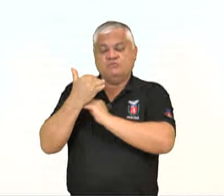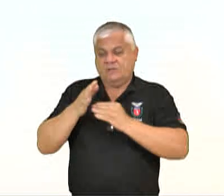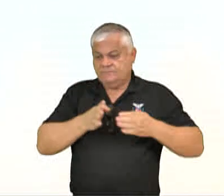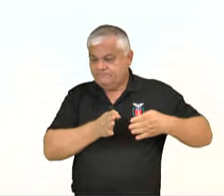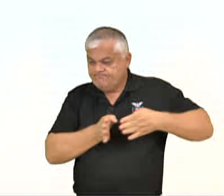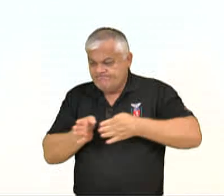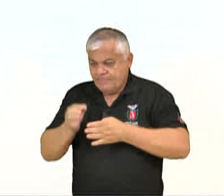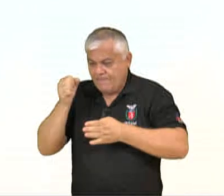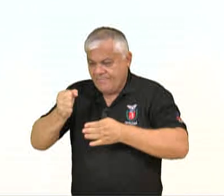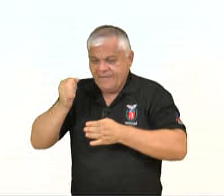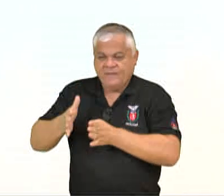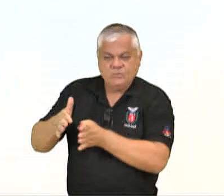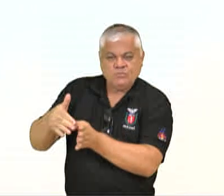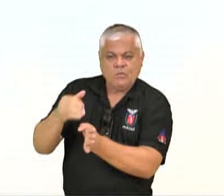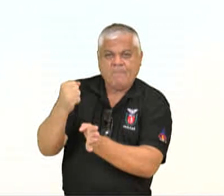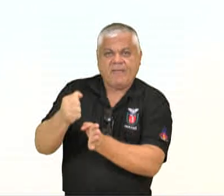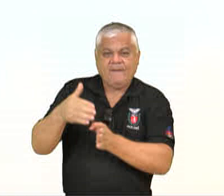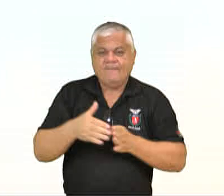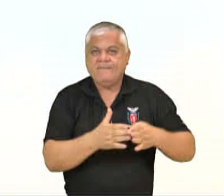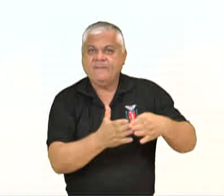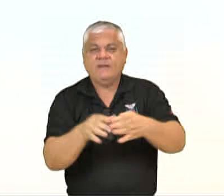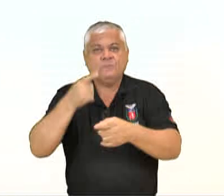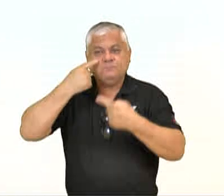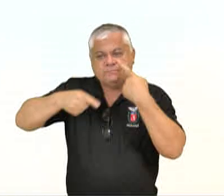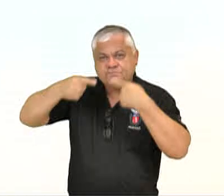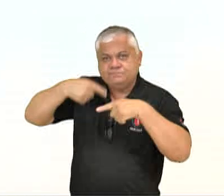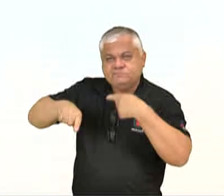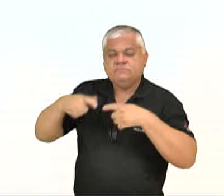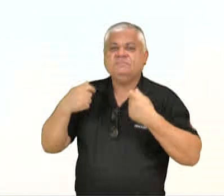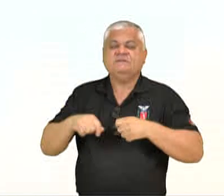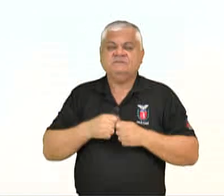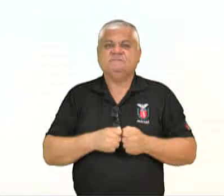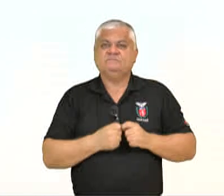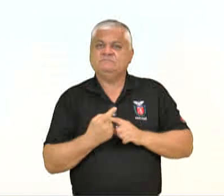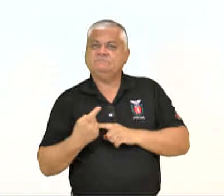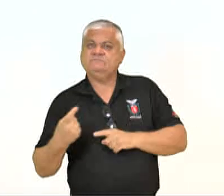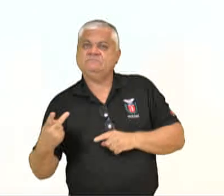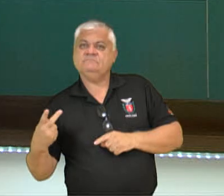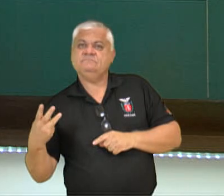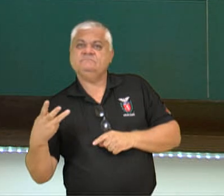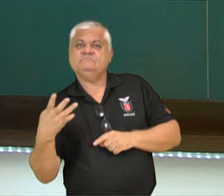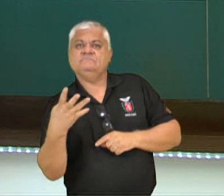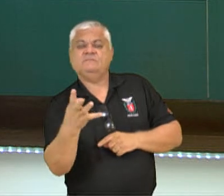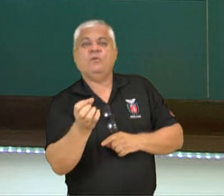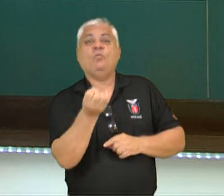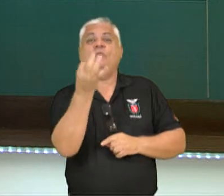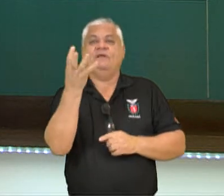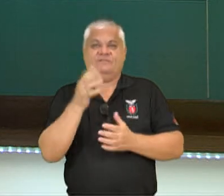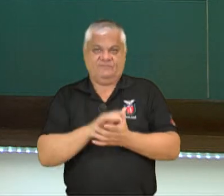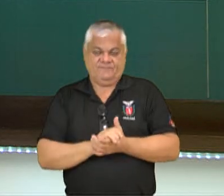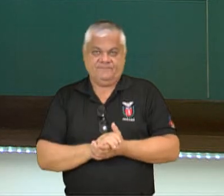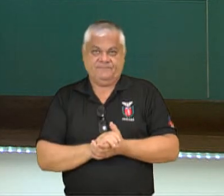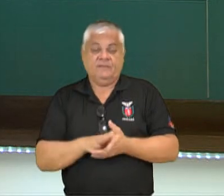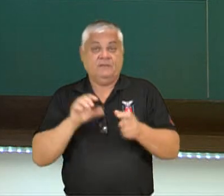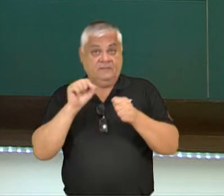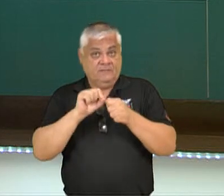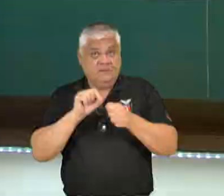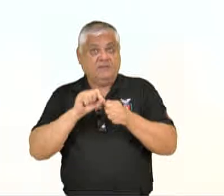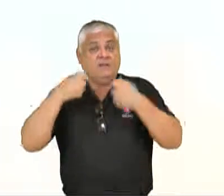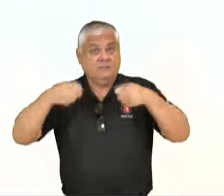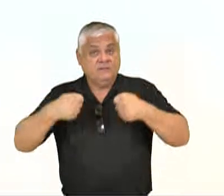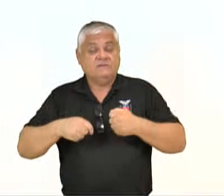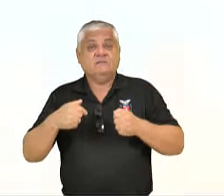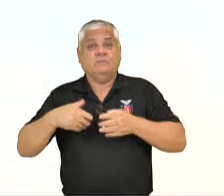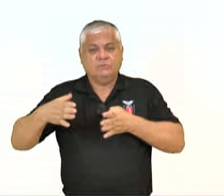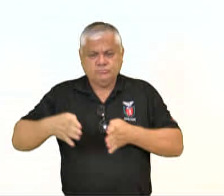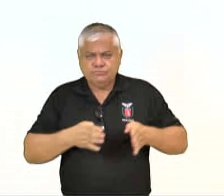corredor, deve descobrir numa ordem pré-definida. Para realizar, ele percorre seus